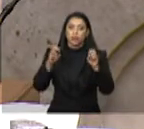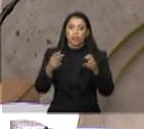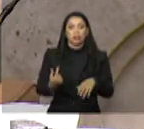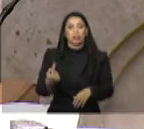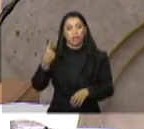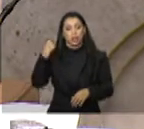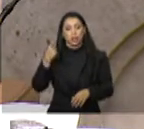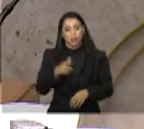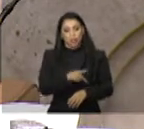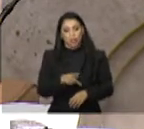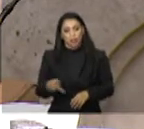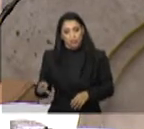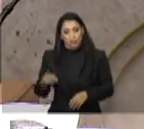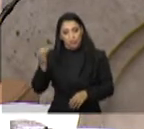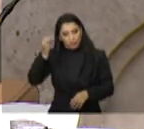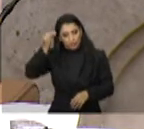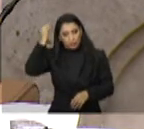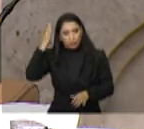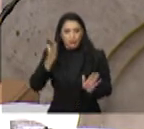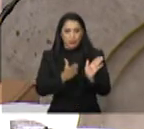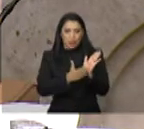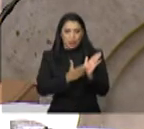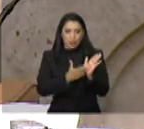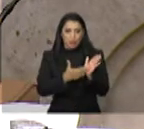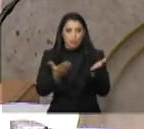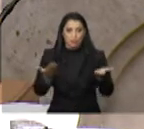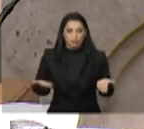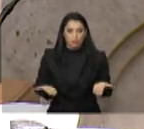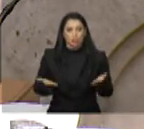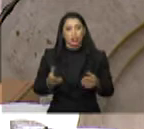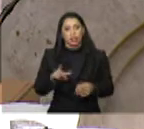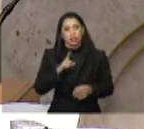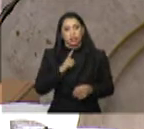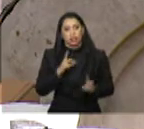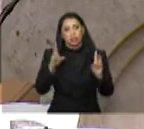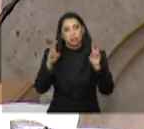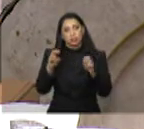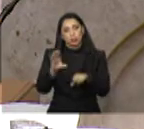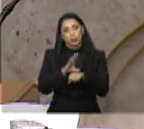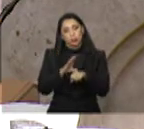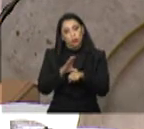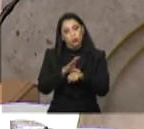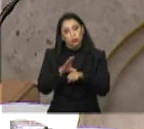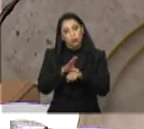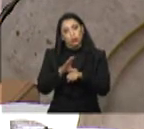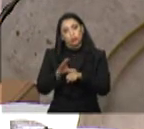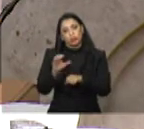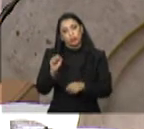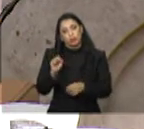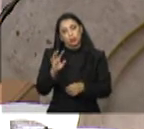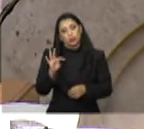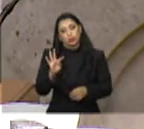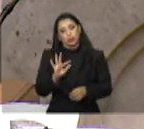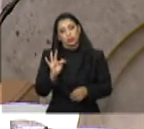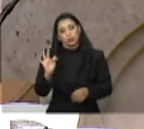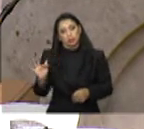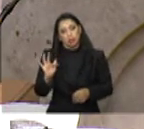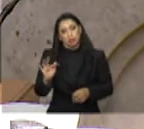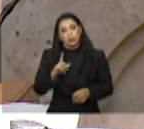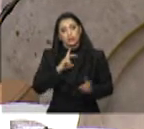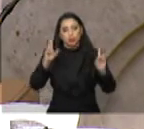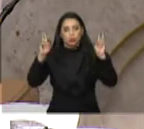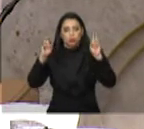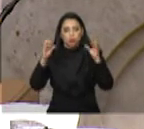eu digo eu que como visto a questão constitucional possa o exame dessa Suprema corte envolve